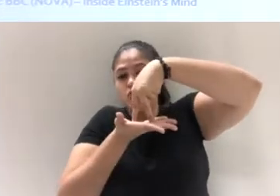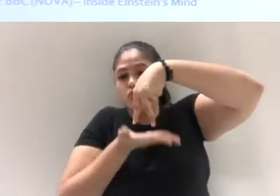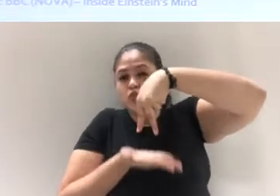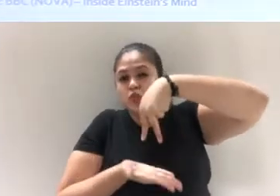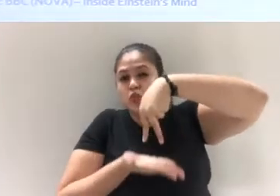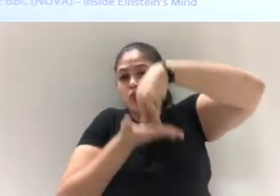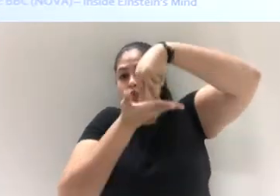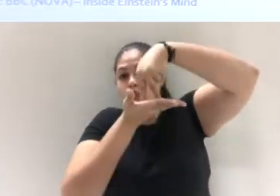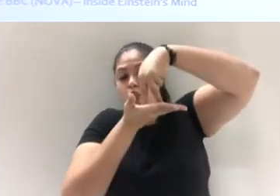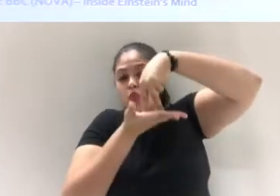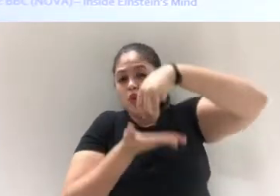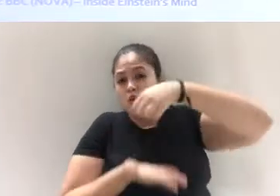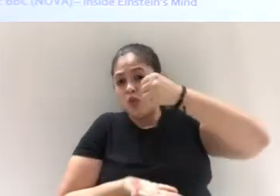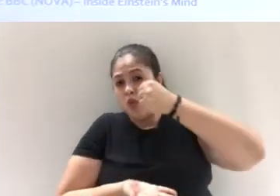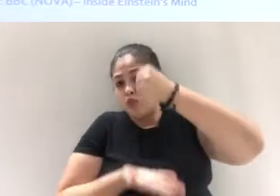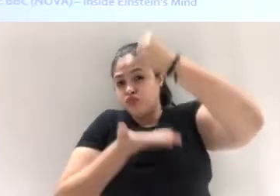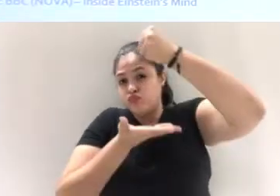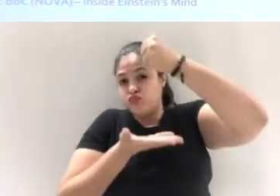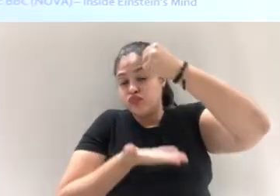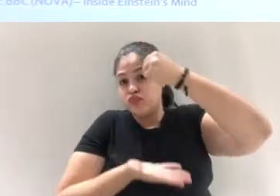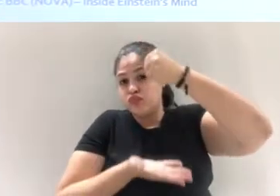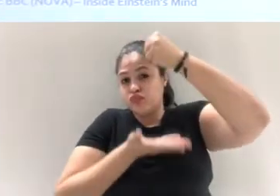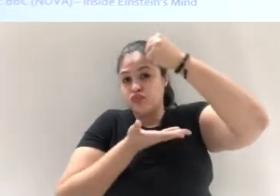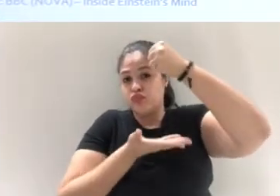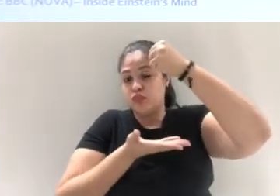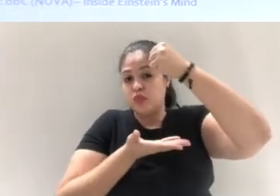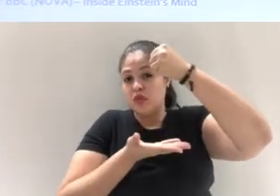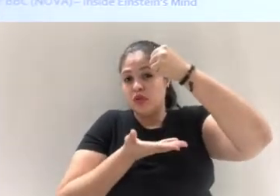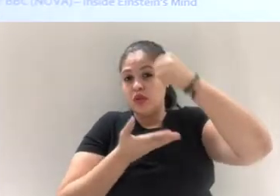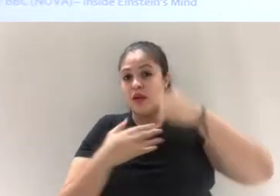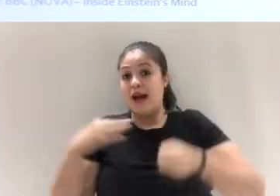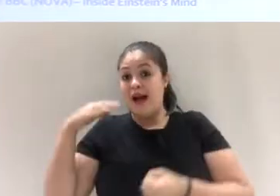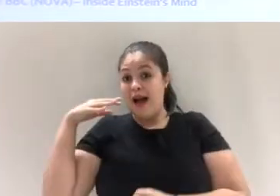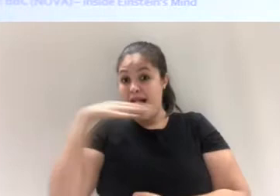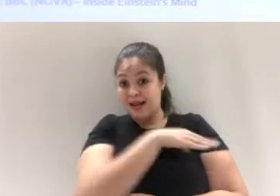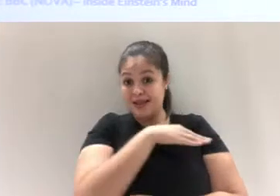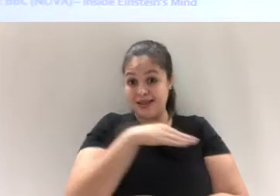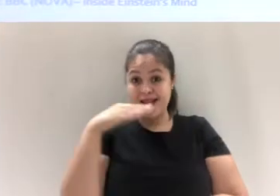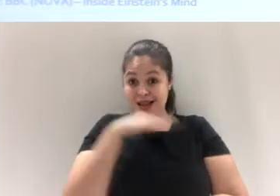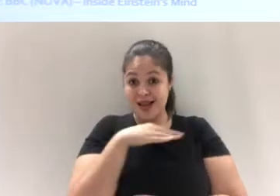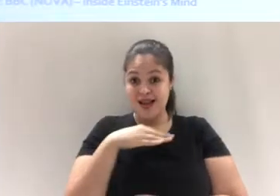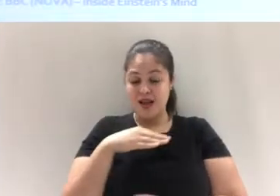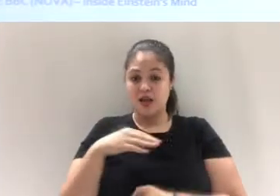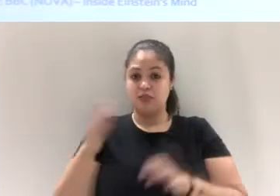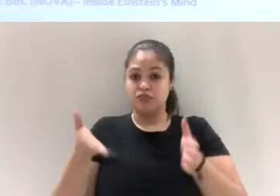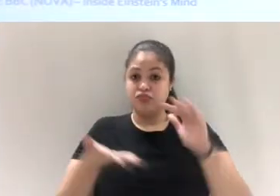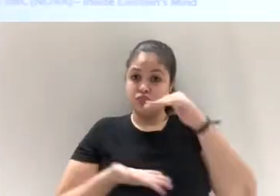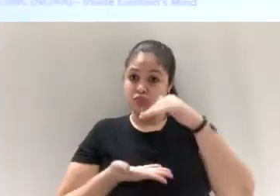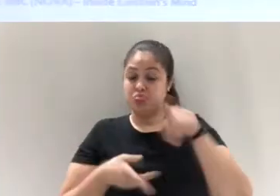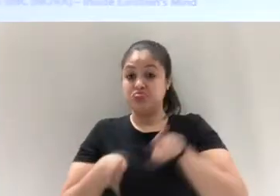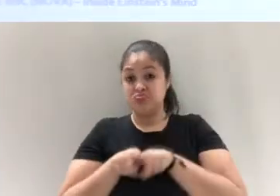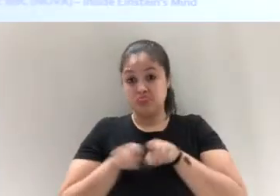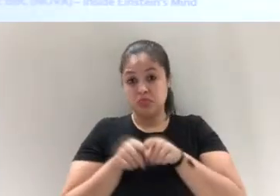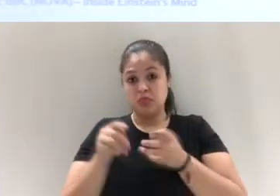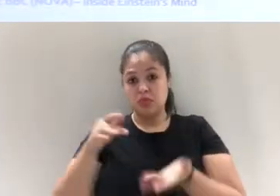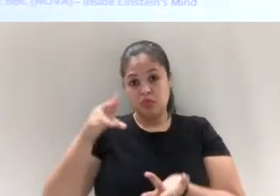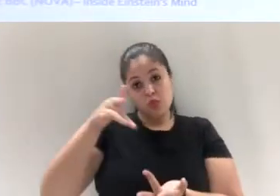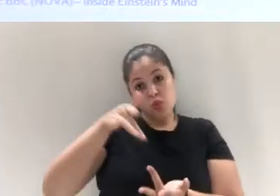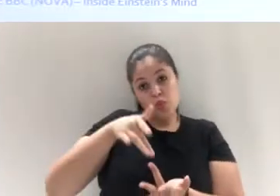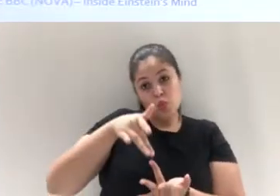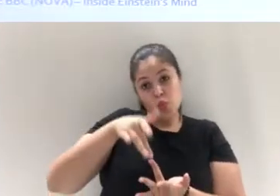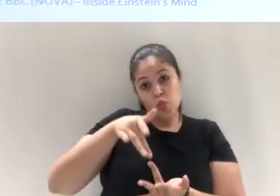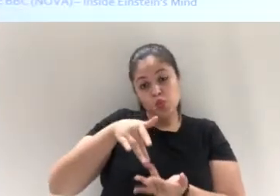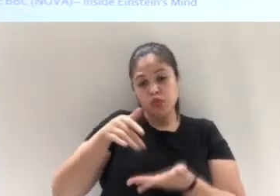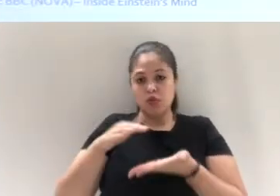cima. Devido ao efeito da aceleração da caixa, a pessoa também toca ao solo.